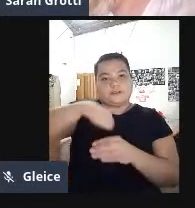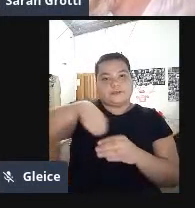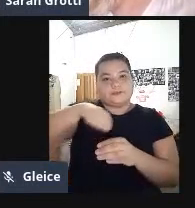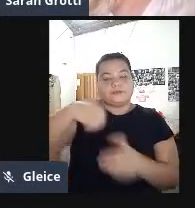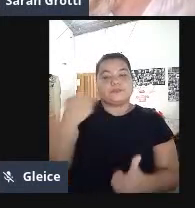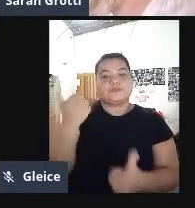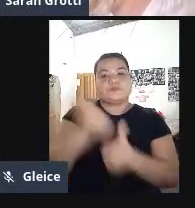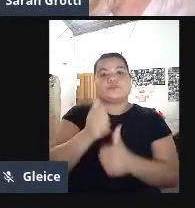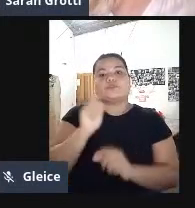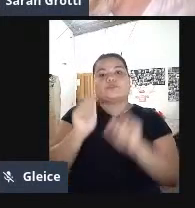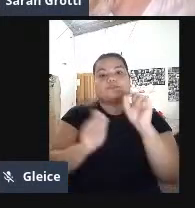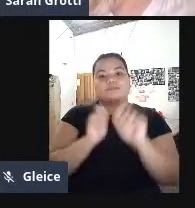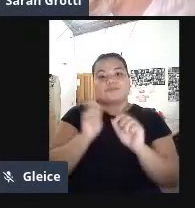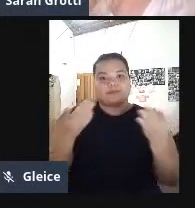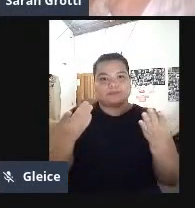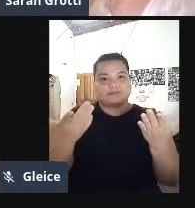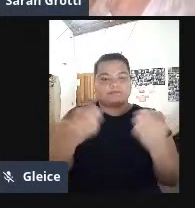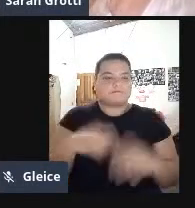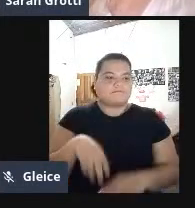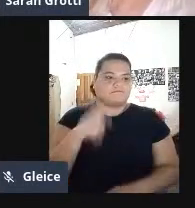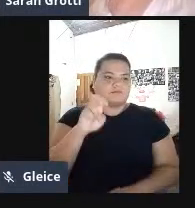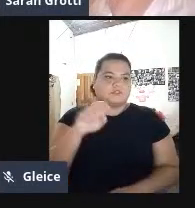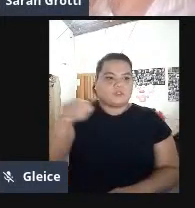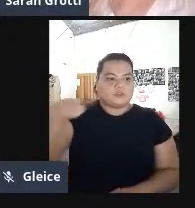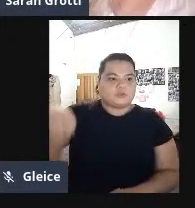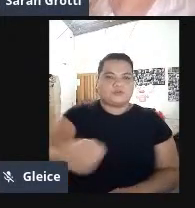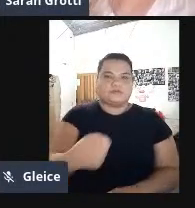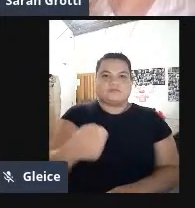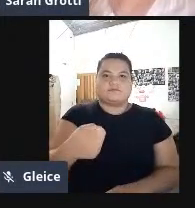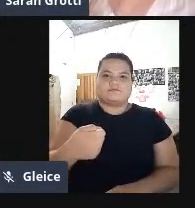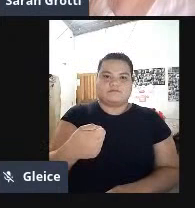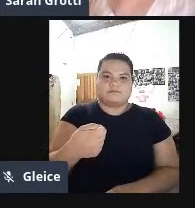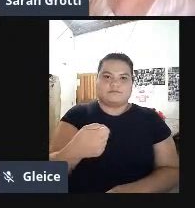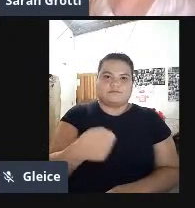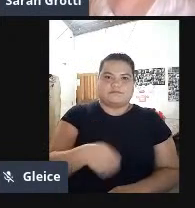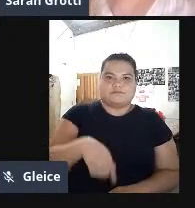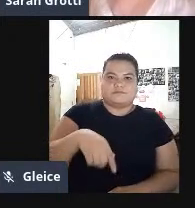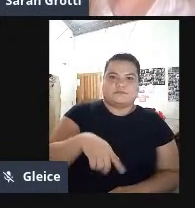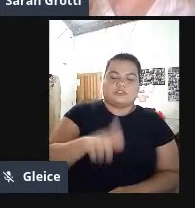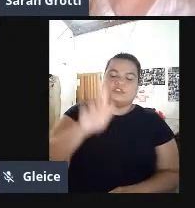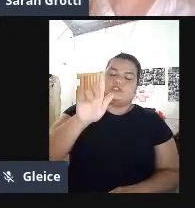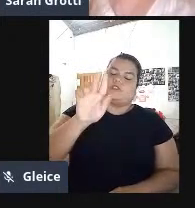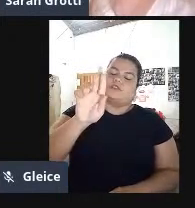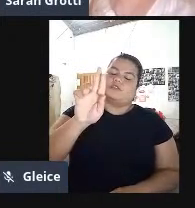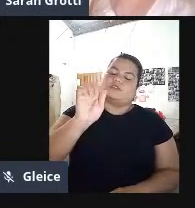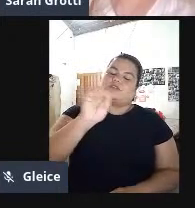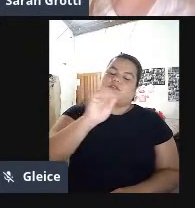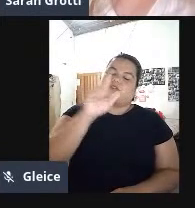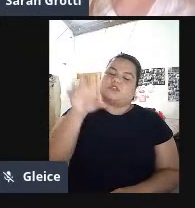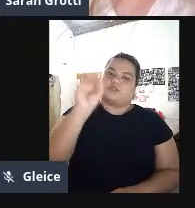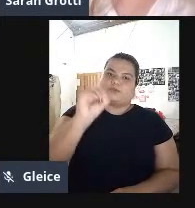ser substituído por 5 colheres de grão de bico, né? De colheres de sopa de grão de bico.